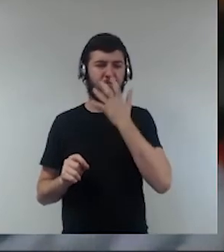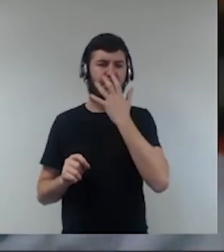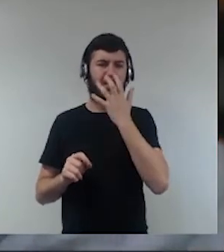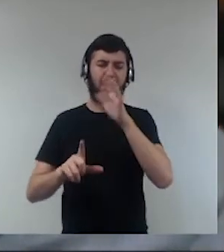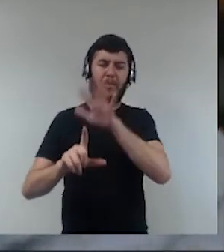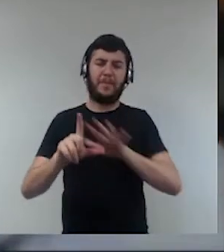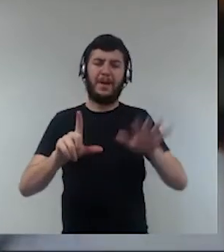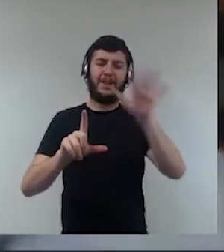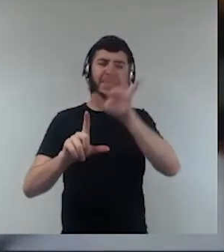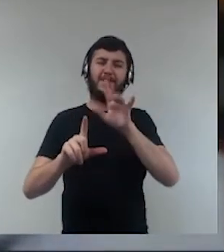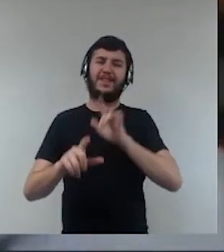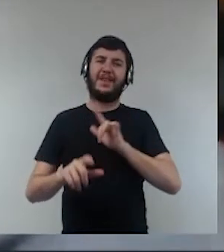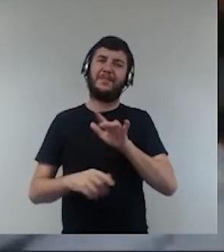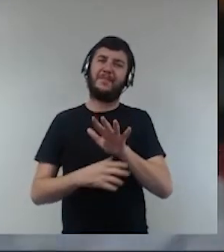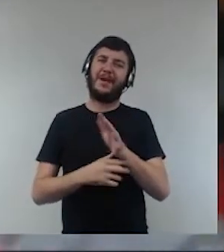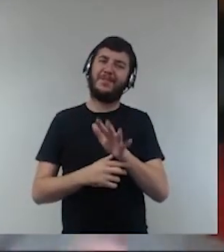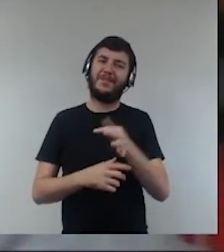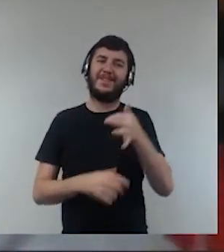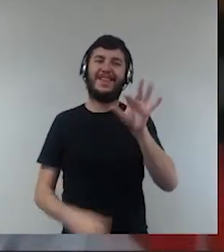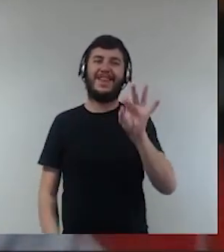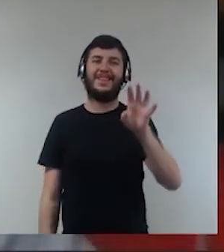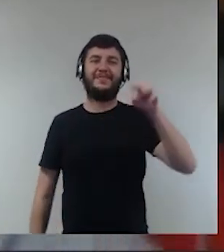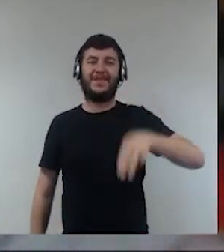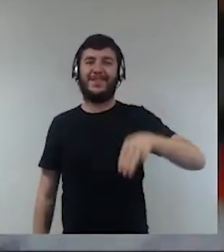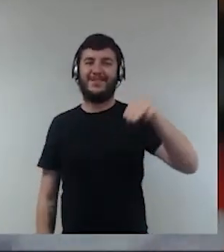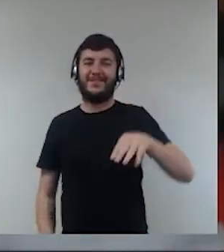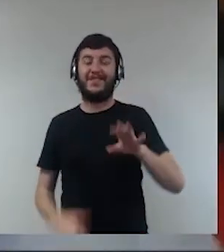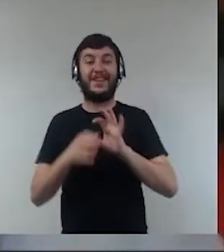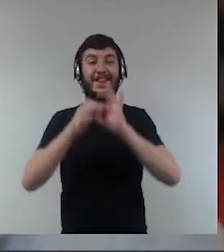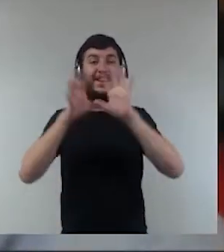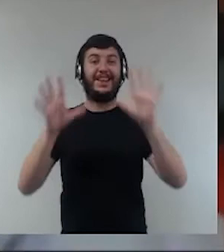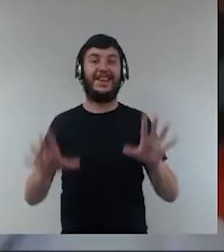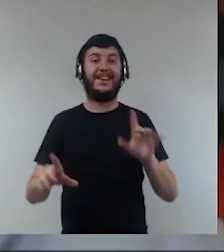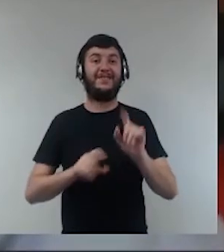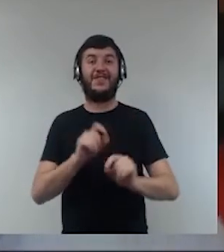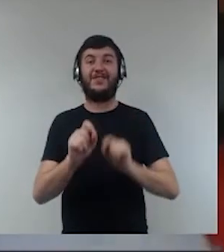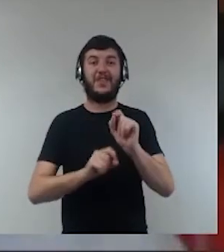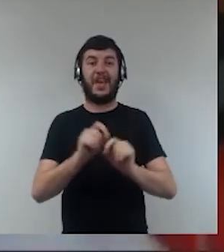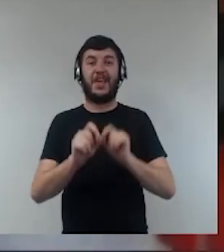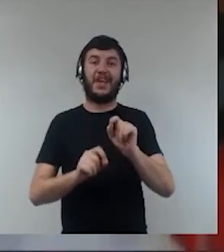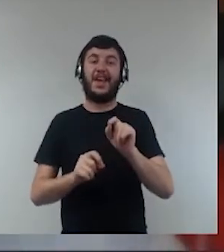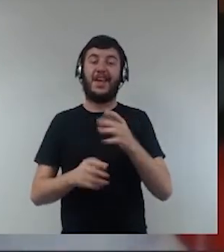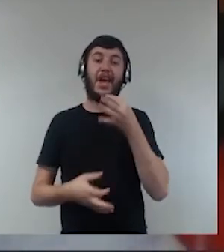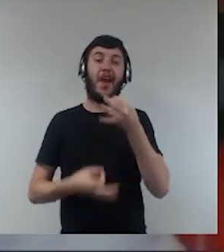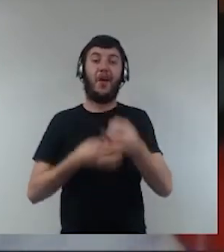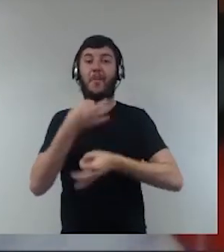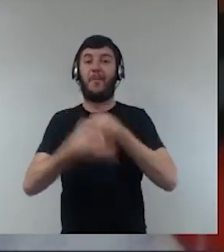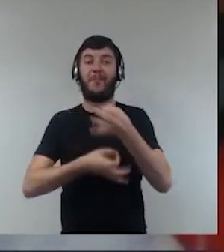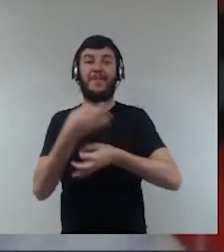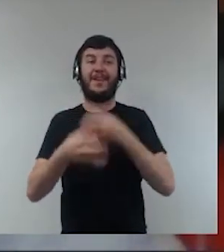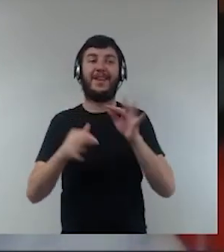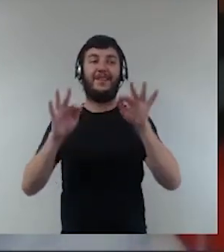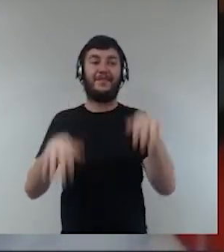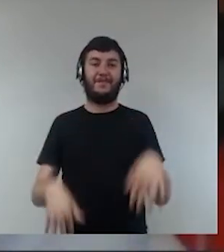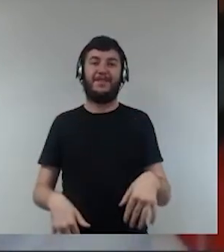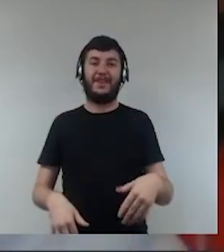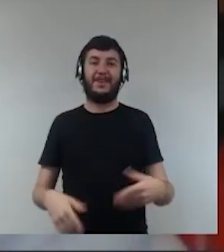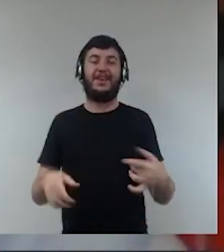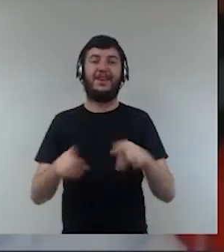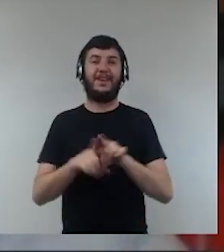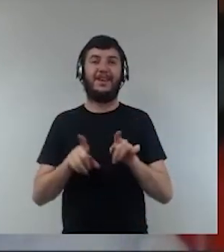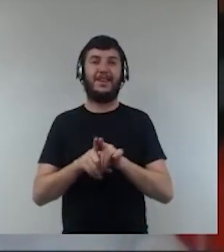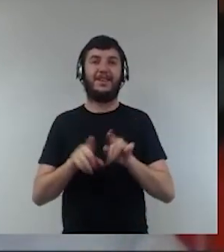painel, ainda temos aí por volta de 10 minutos, o que nos permite uma consideração final dos colegas e até mesmo a título